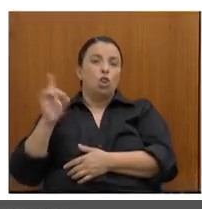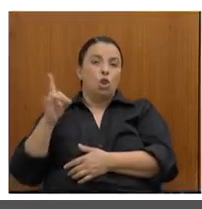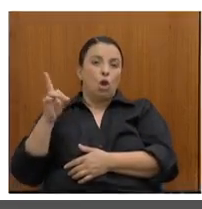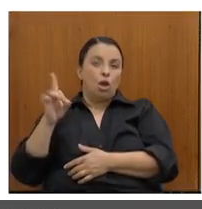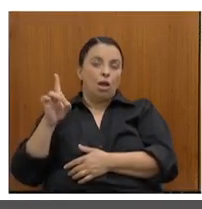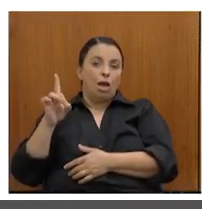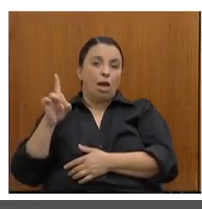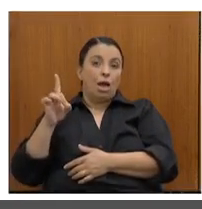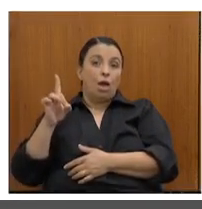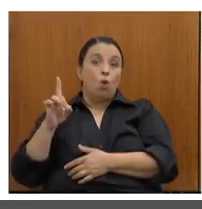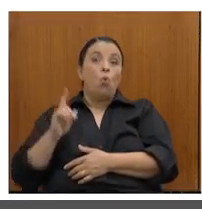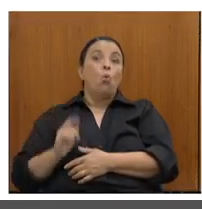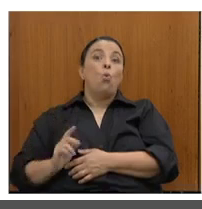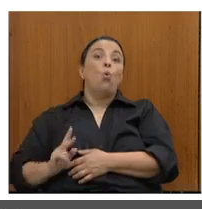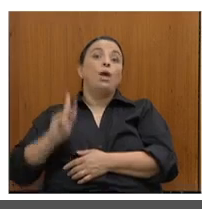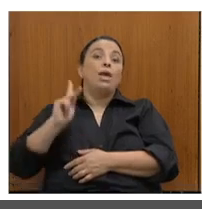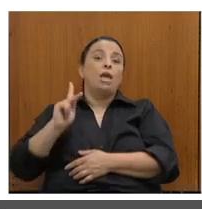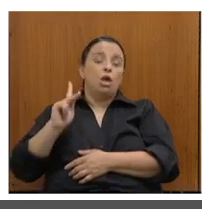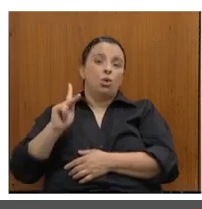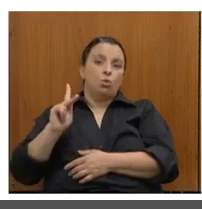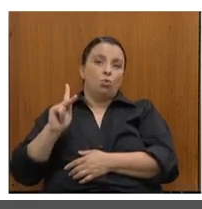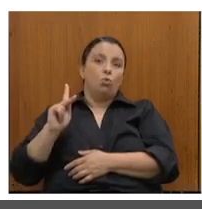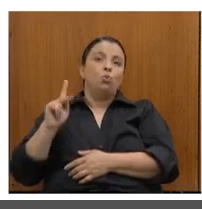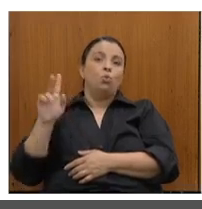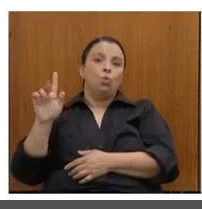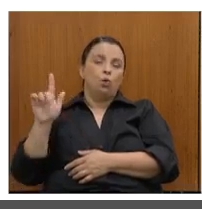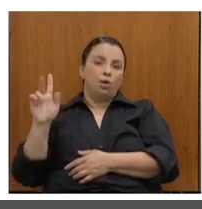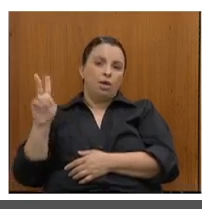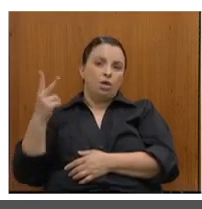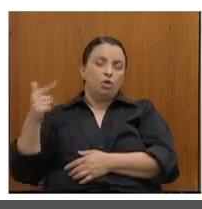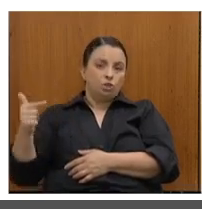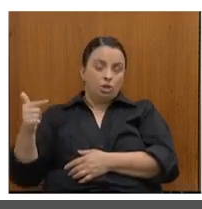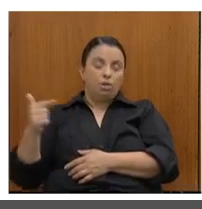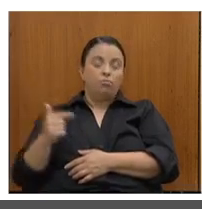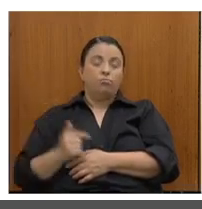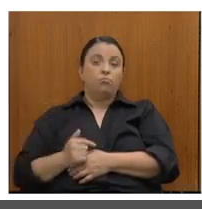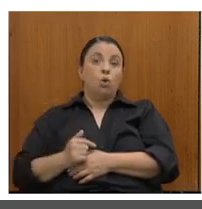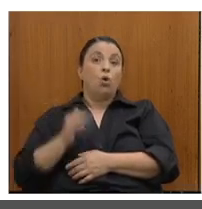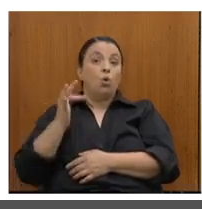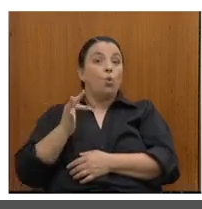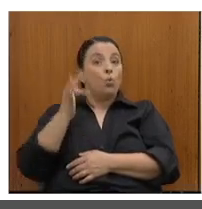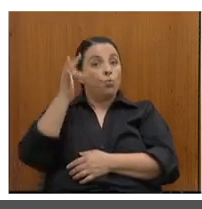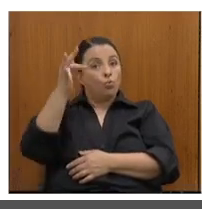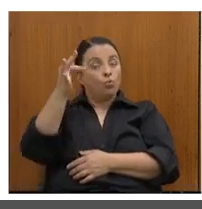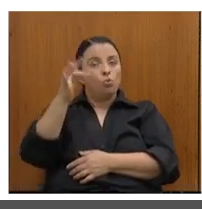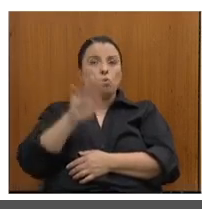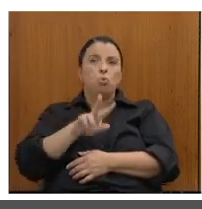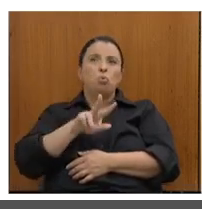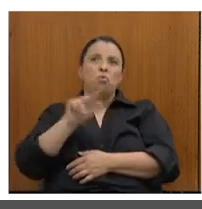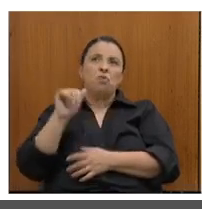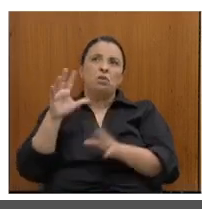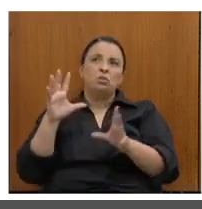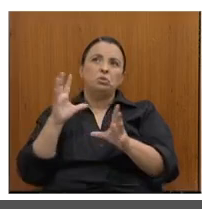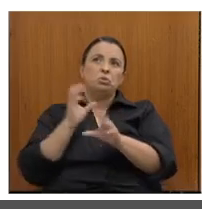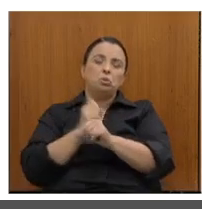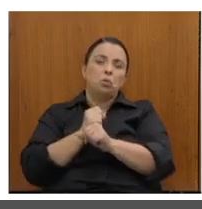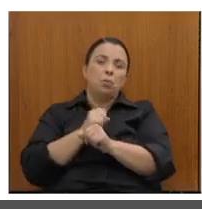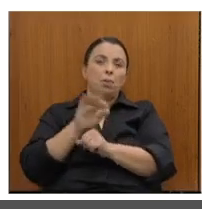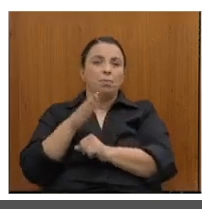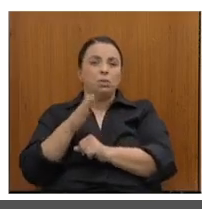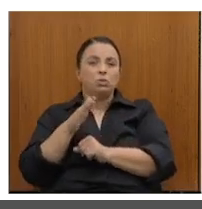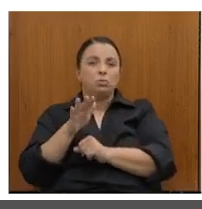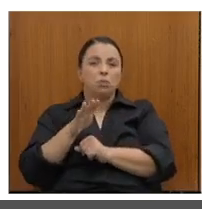de hidrogênio e mais para frente aí nós vamos atingir nós devemos atingir a ler é